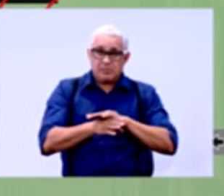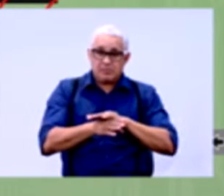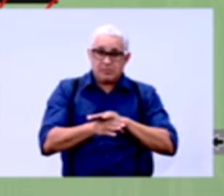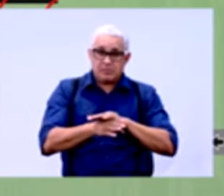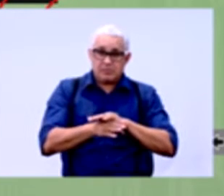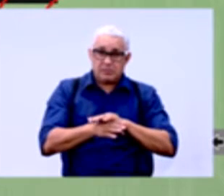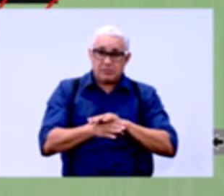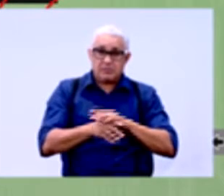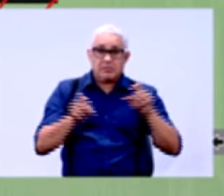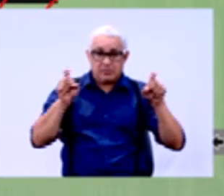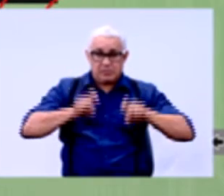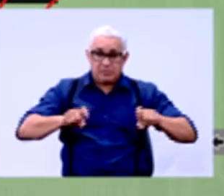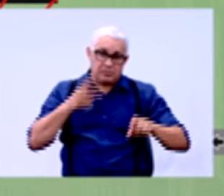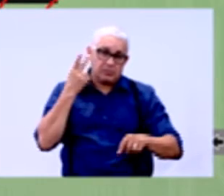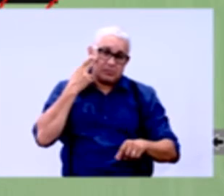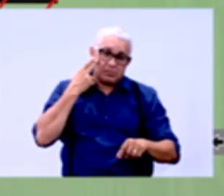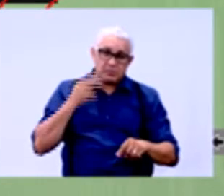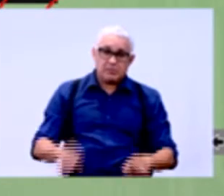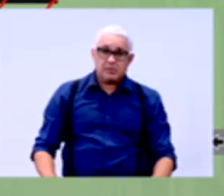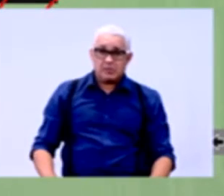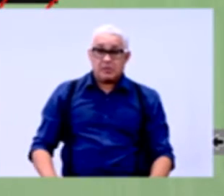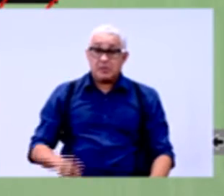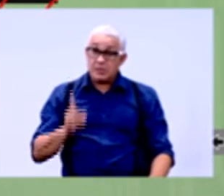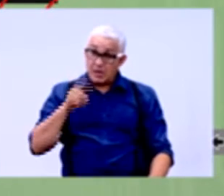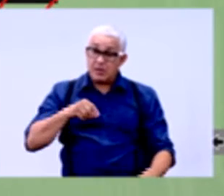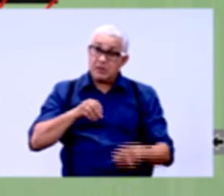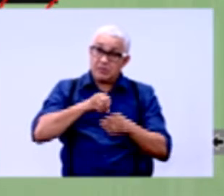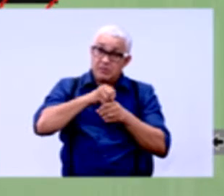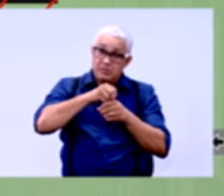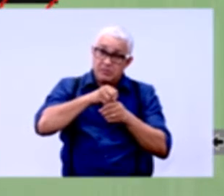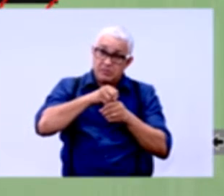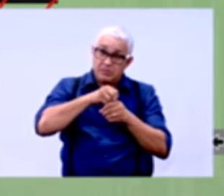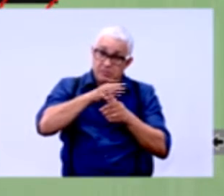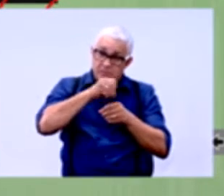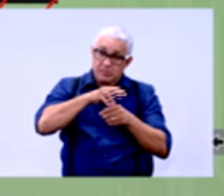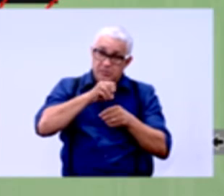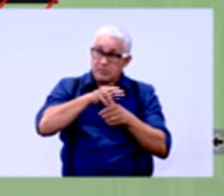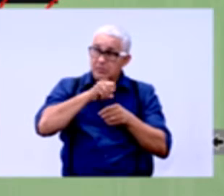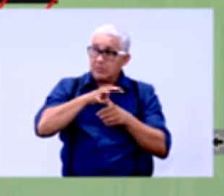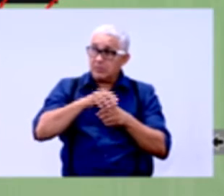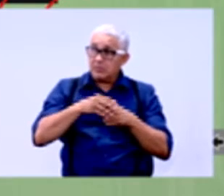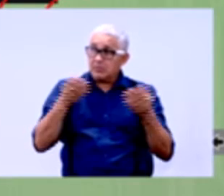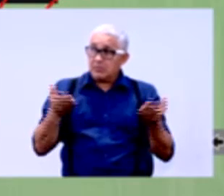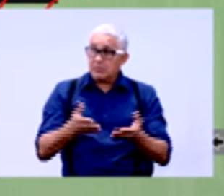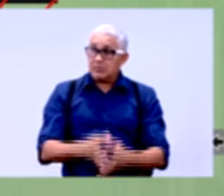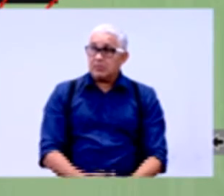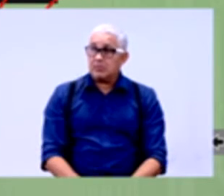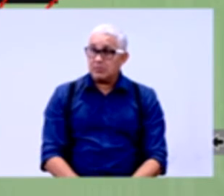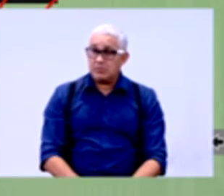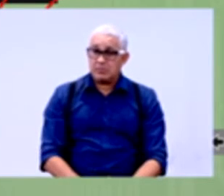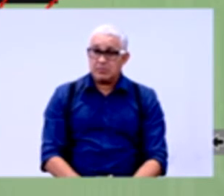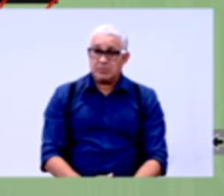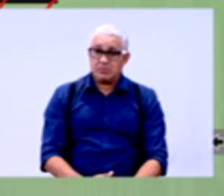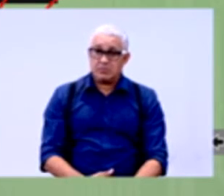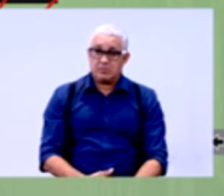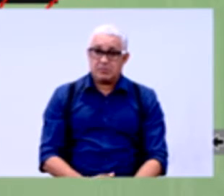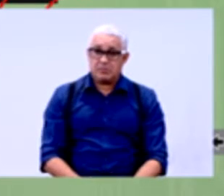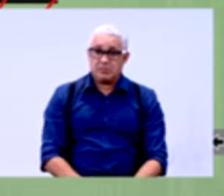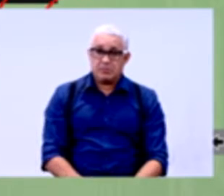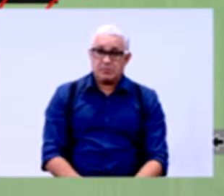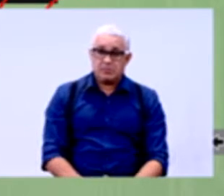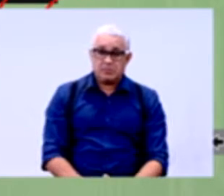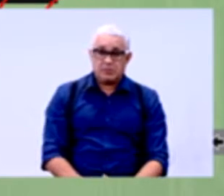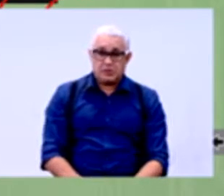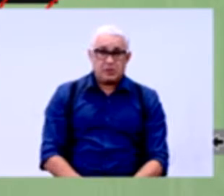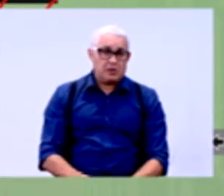desktop. Então, esse era o nosso conteúdo de hoje, né? Acho